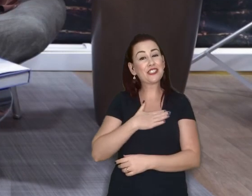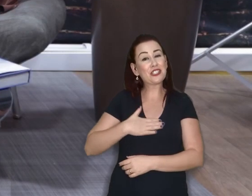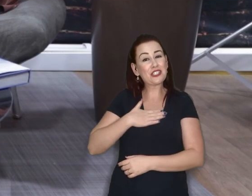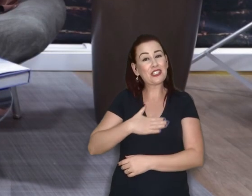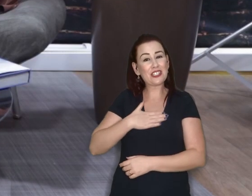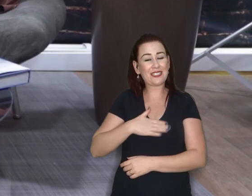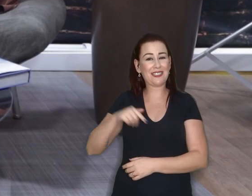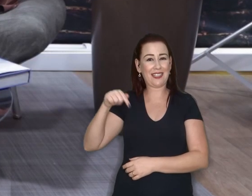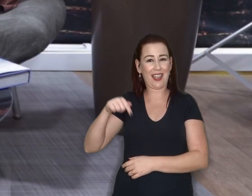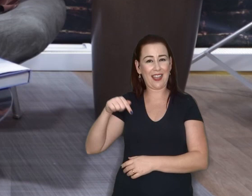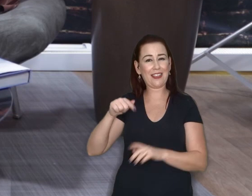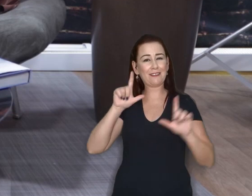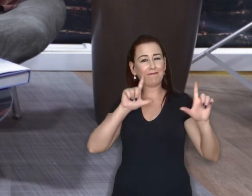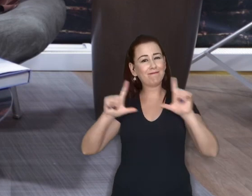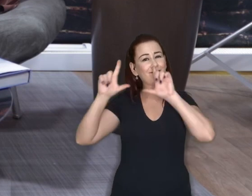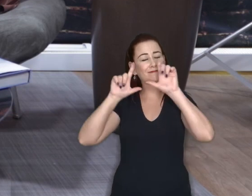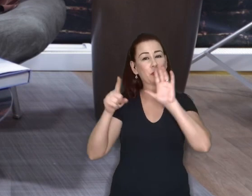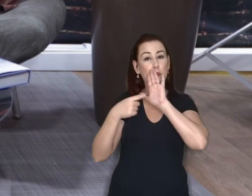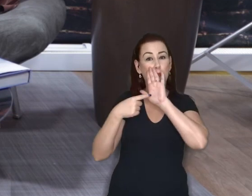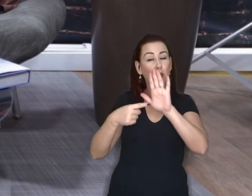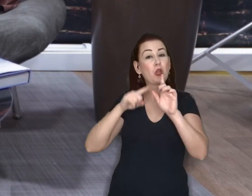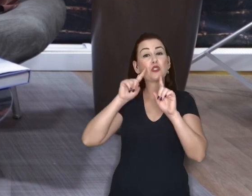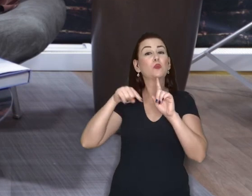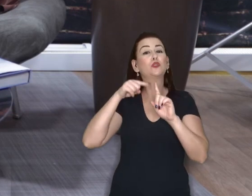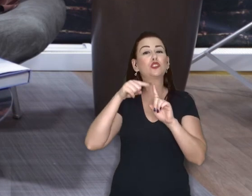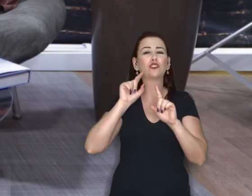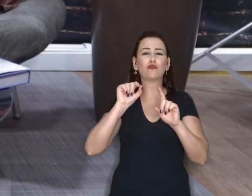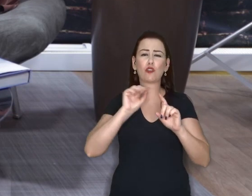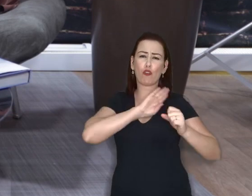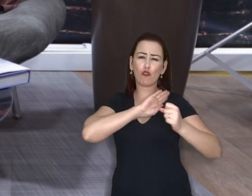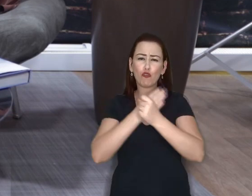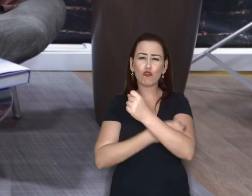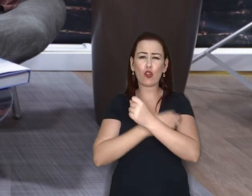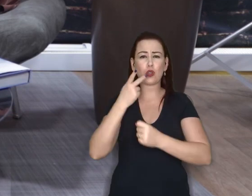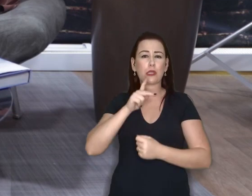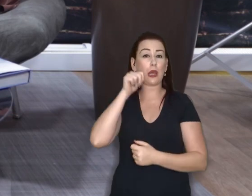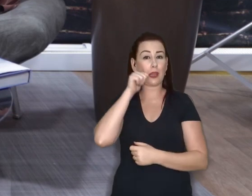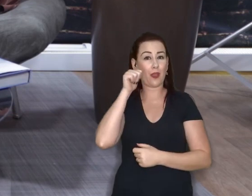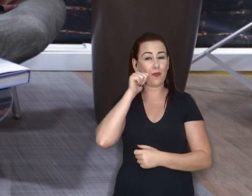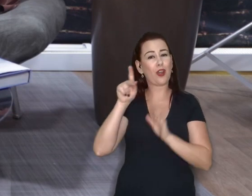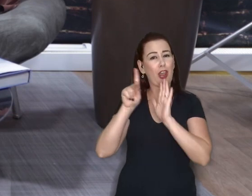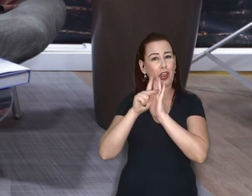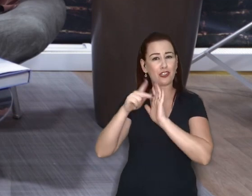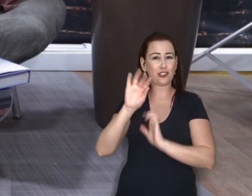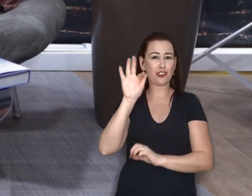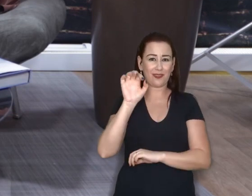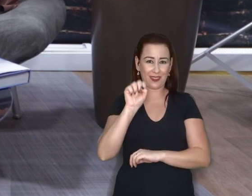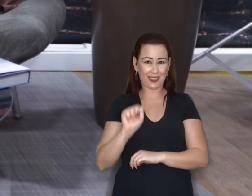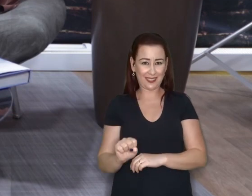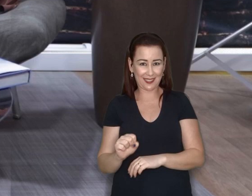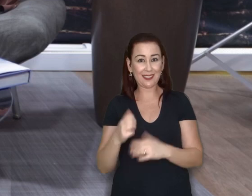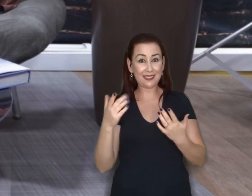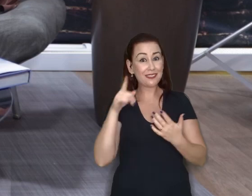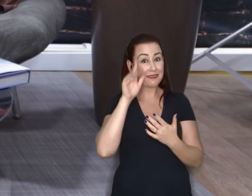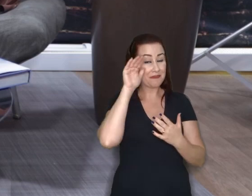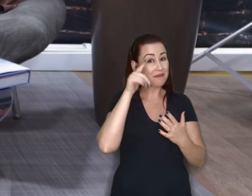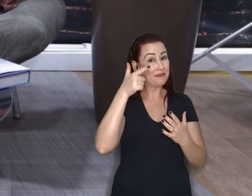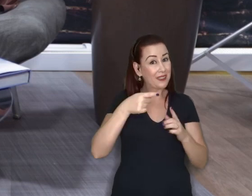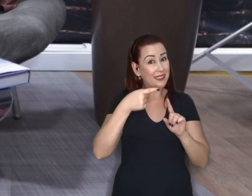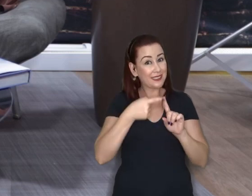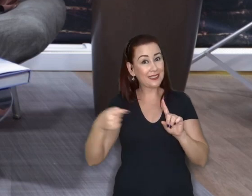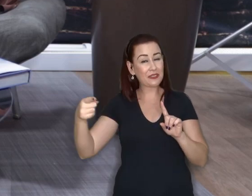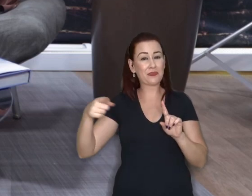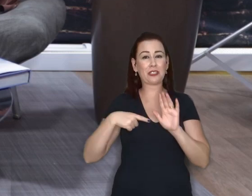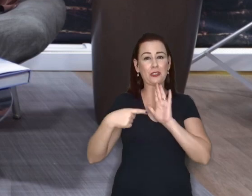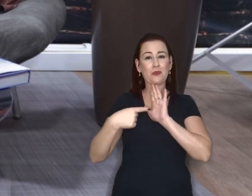Ah, espero que vocês tenham gostado da nossa programação, que buscou destacar a força e a criatividade da mulher feirense. E continue com a gente,